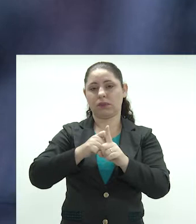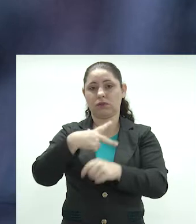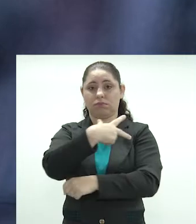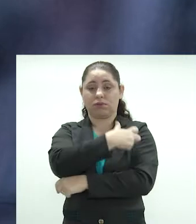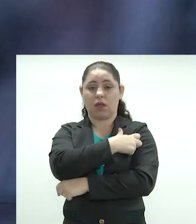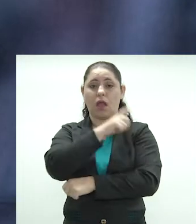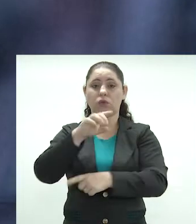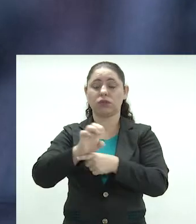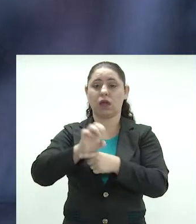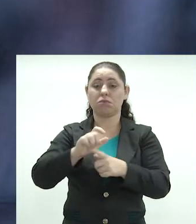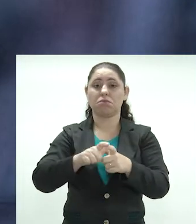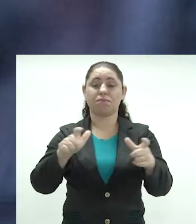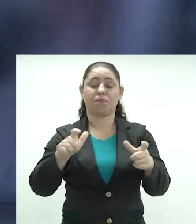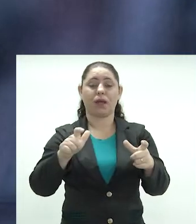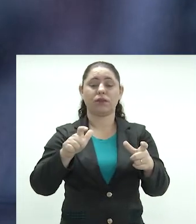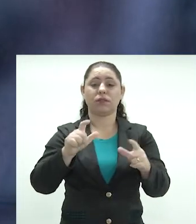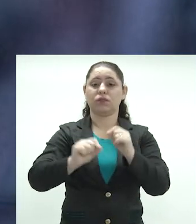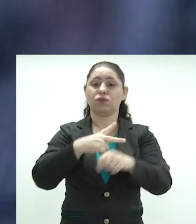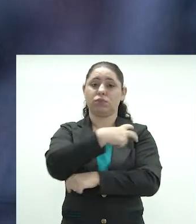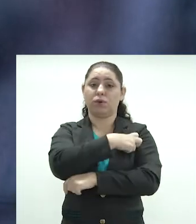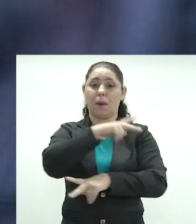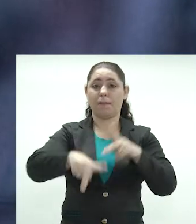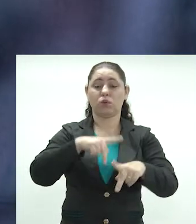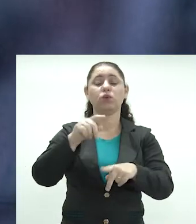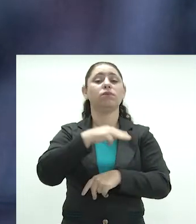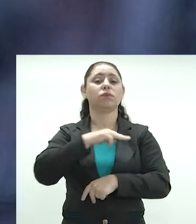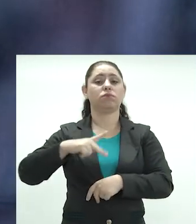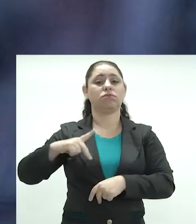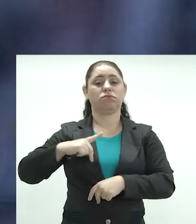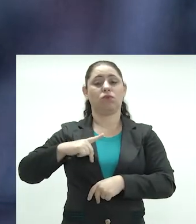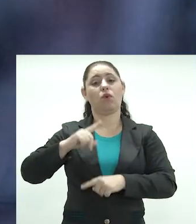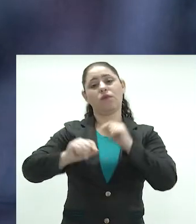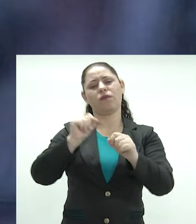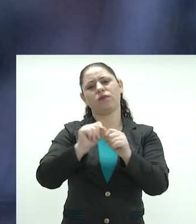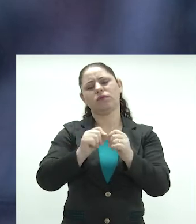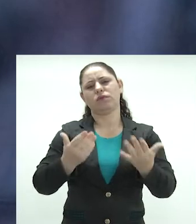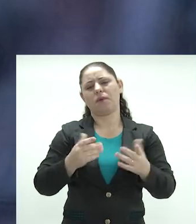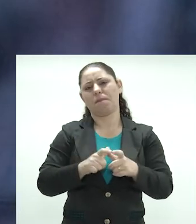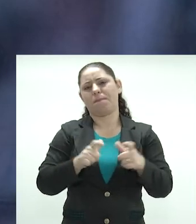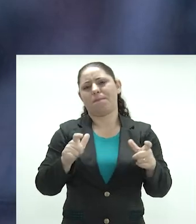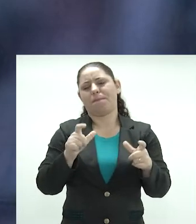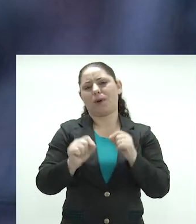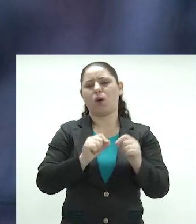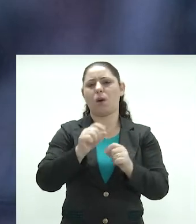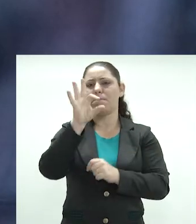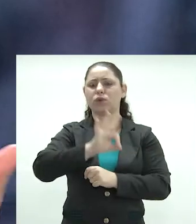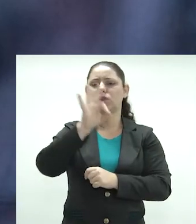primeiro mês de vacinação é um dos estados que mais vacinou proporcionalmente a sua população. O que o Ministério Público tem feito